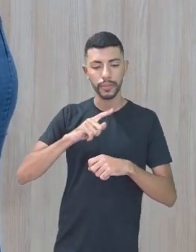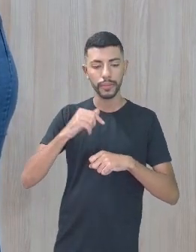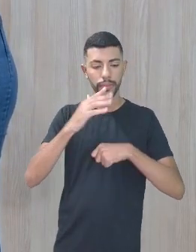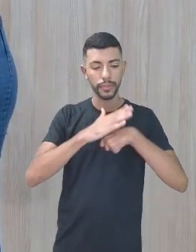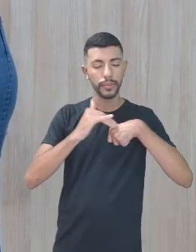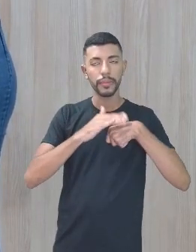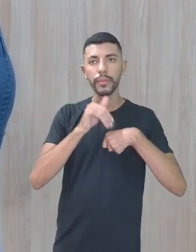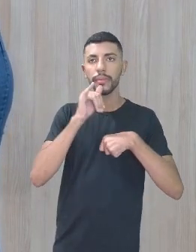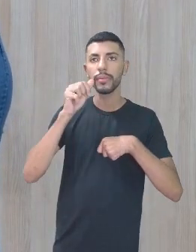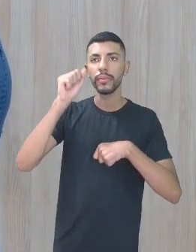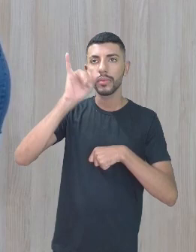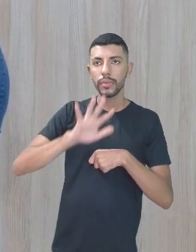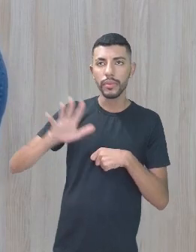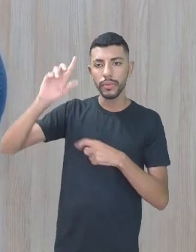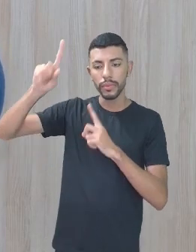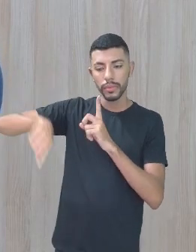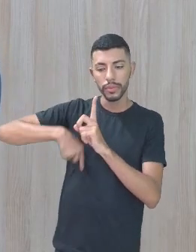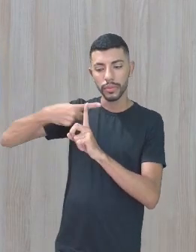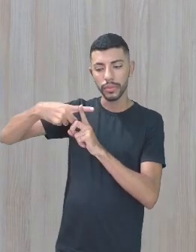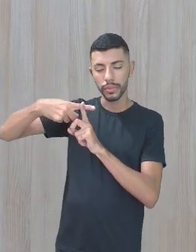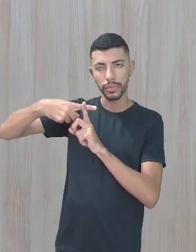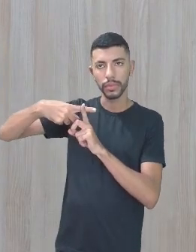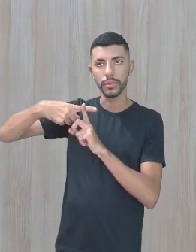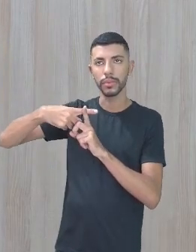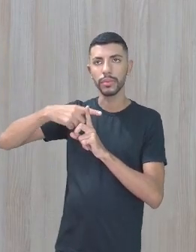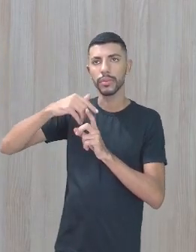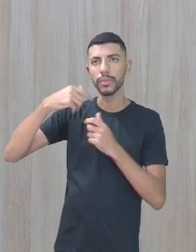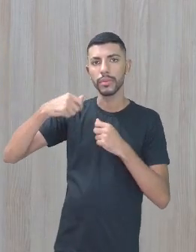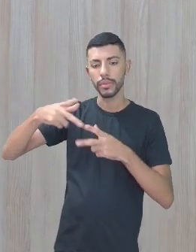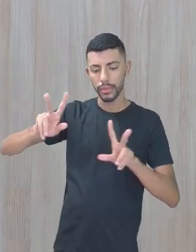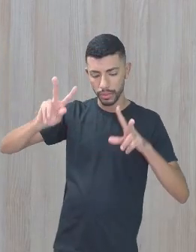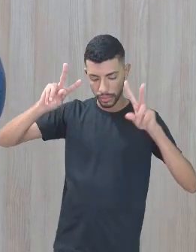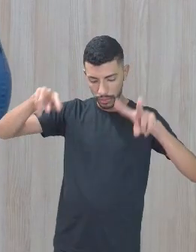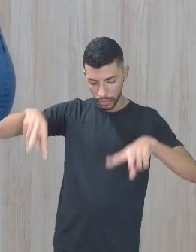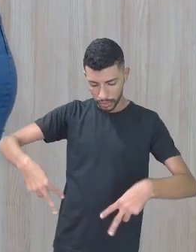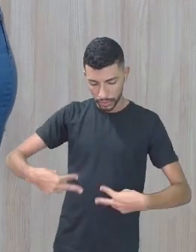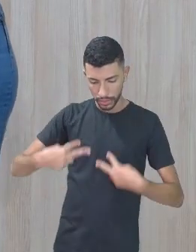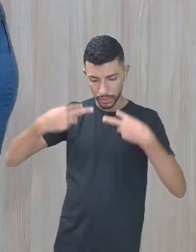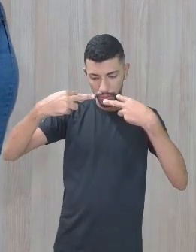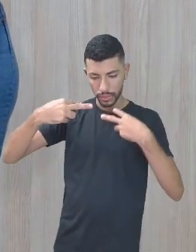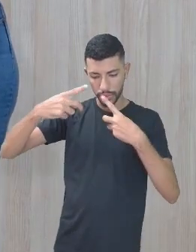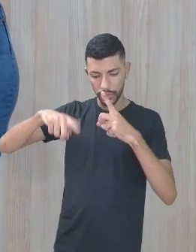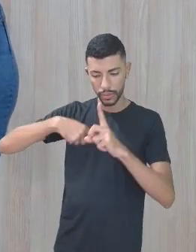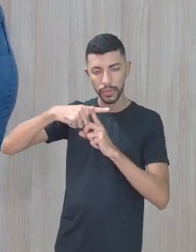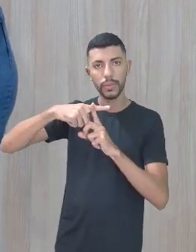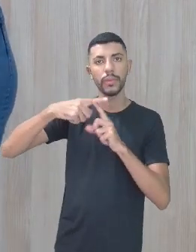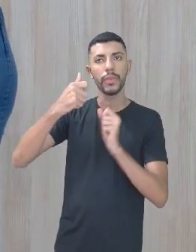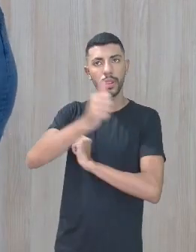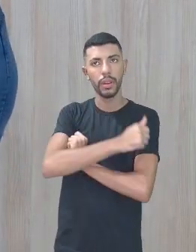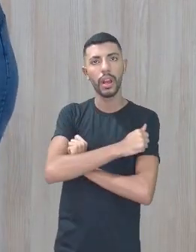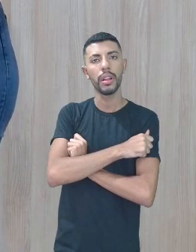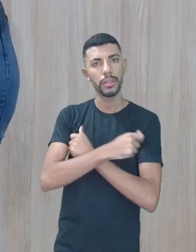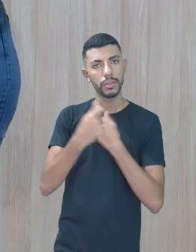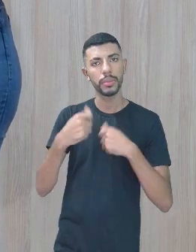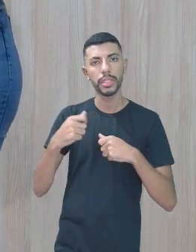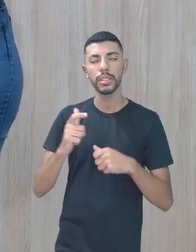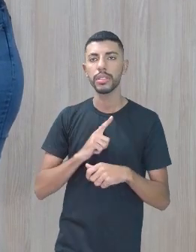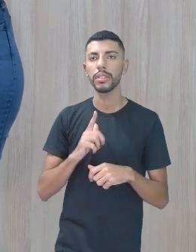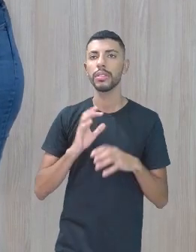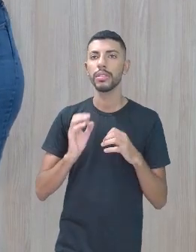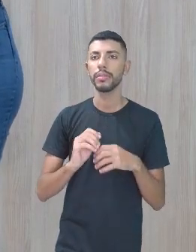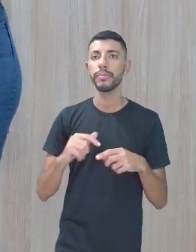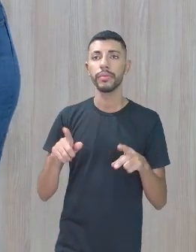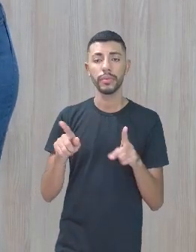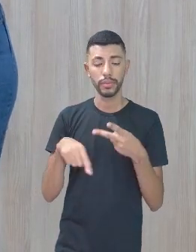O estudante precisa construir uma imagem positiva dele próprio. E isso vai repercutir a vida inteira, né?